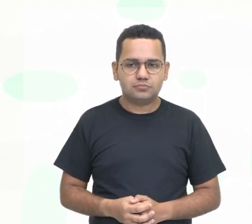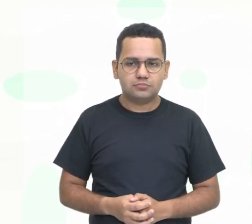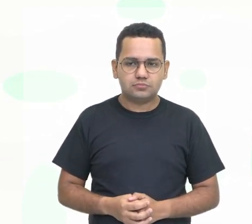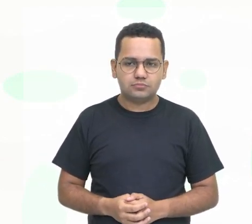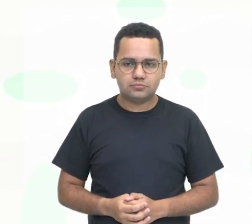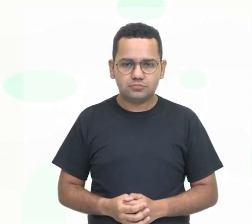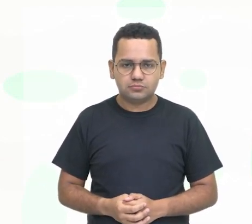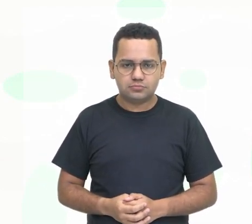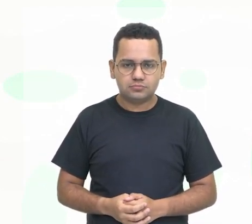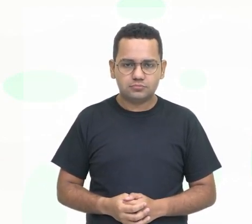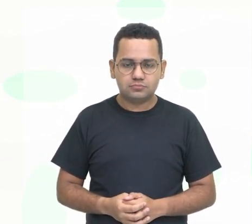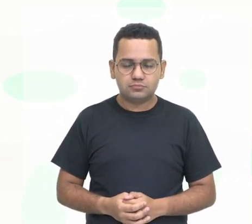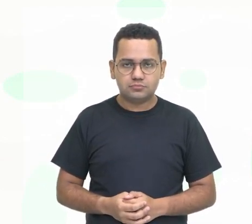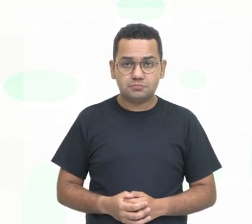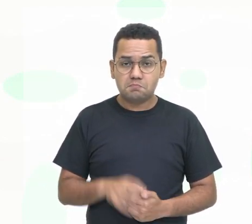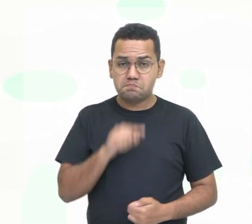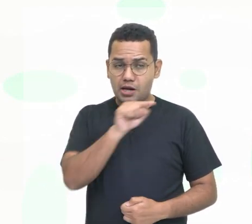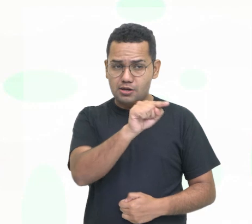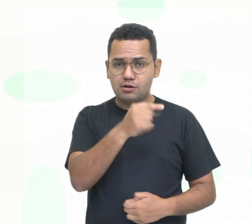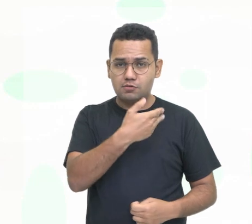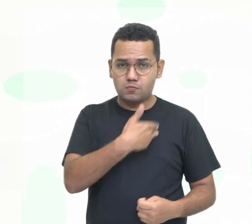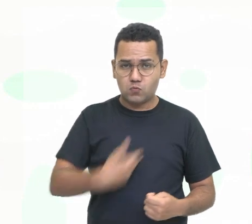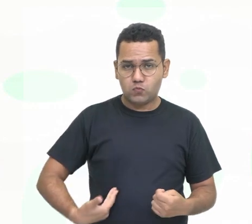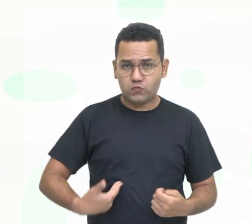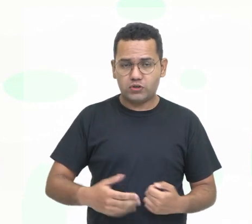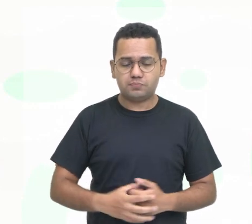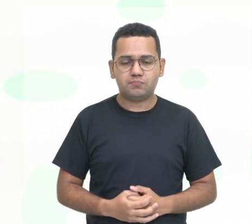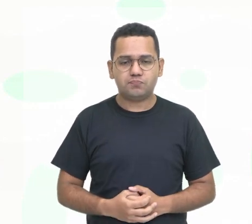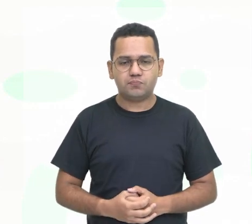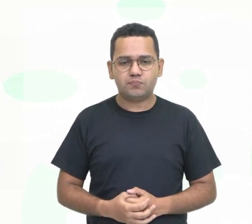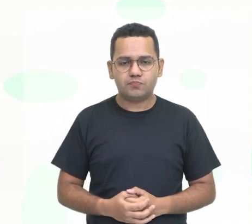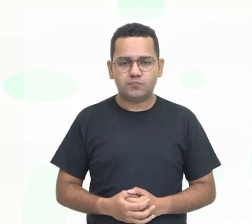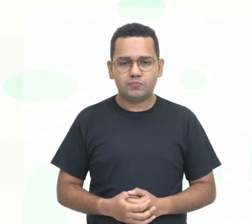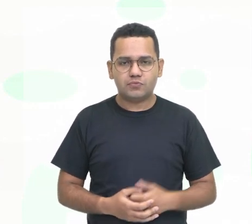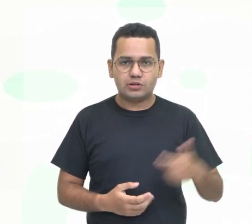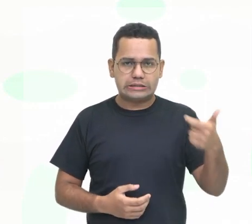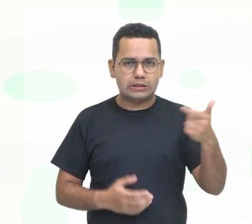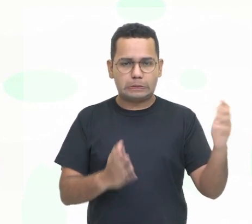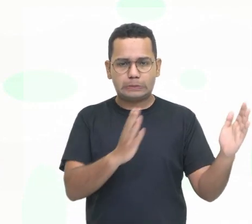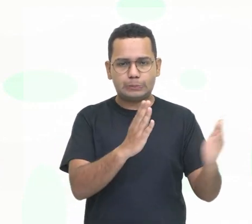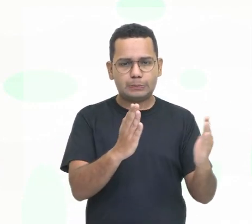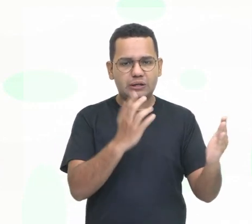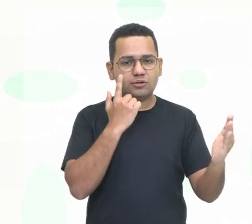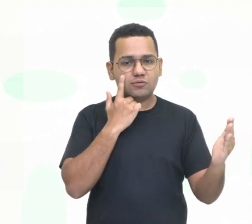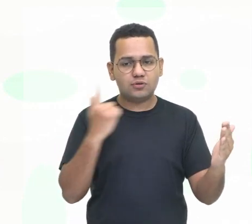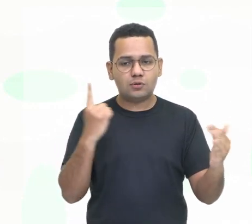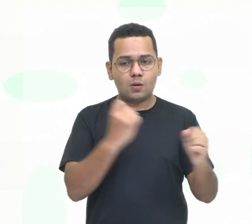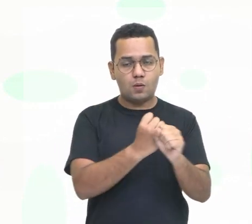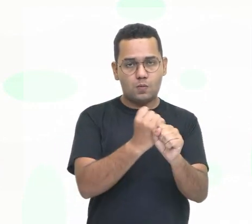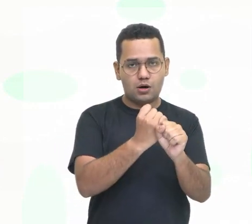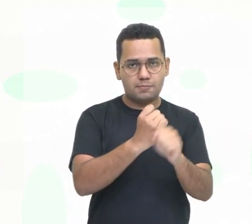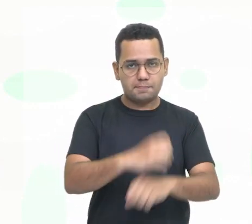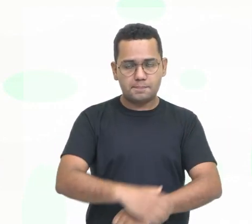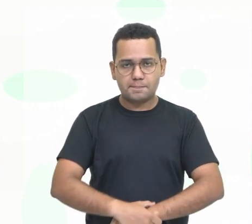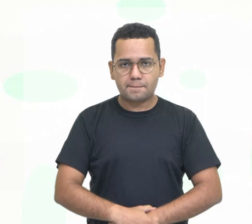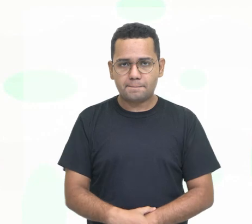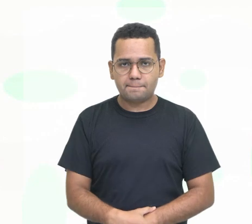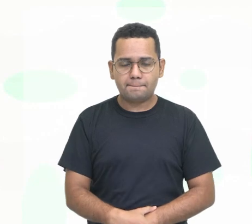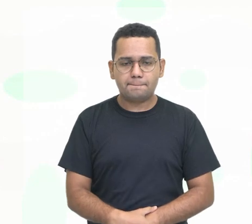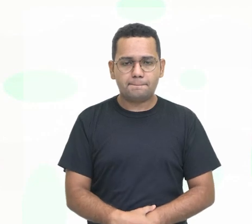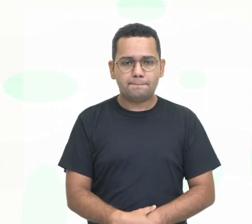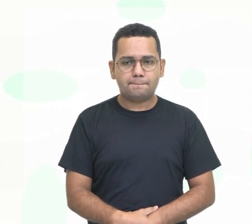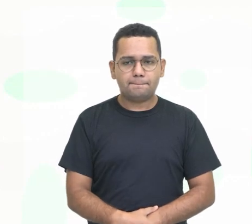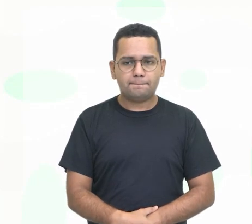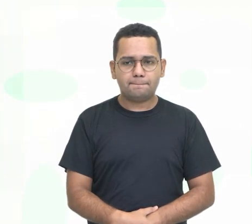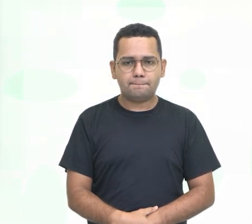do governo do Fernando Henrique, no segundo mandato, que vai de 99 a 2003, você